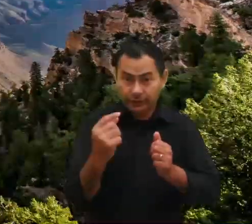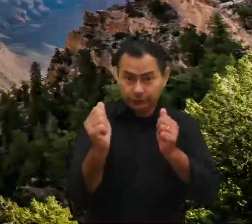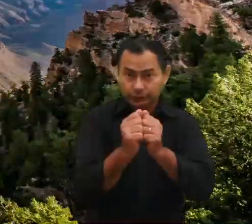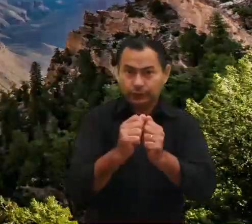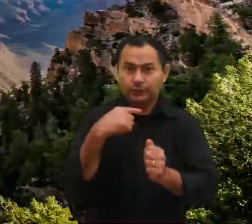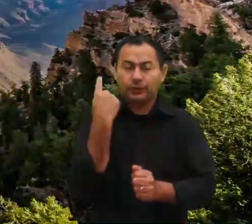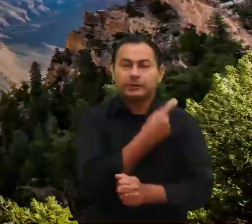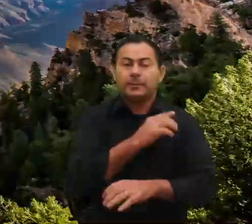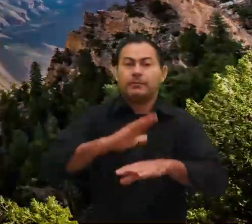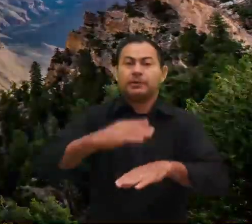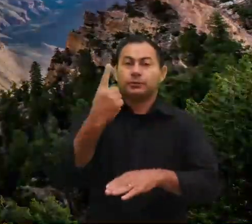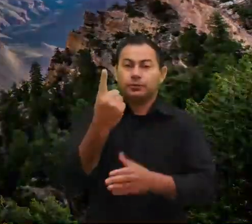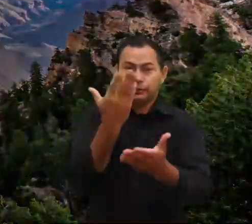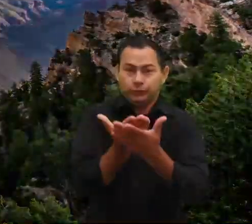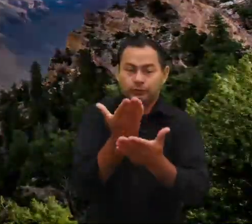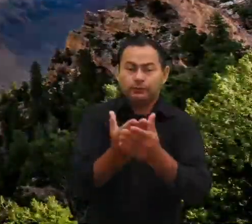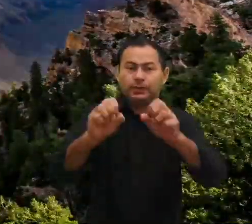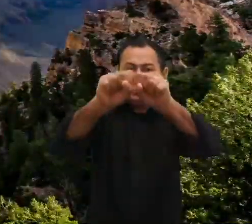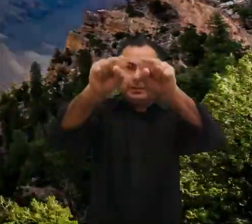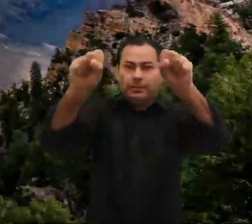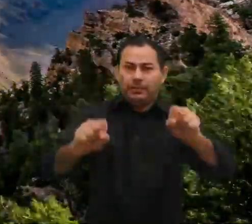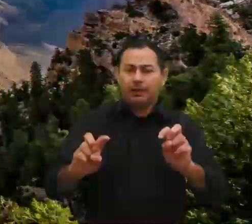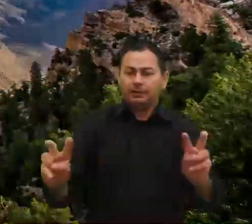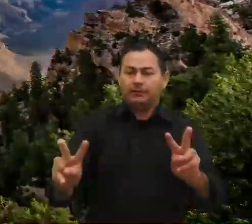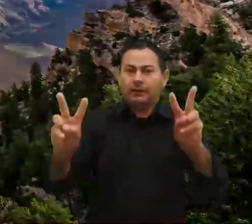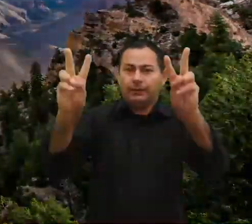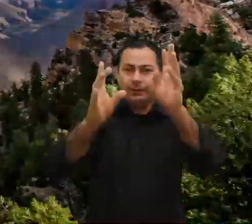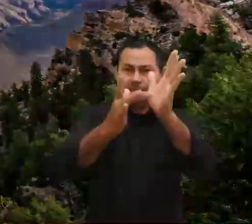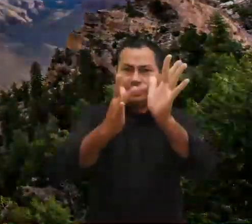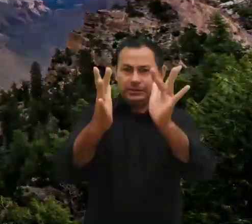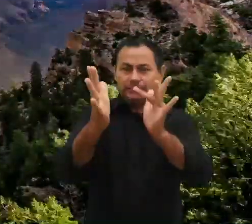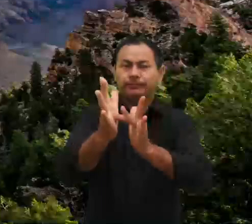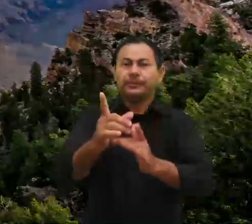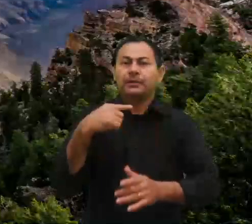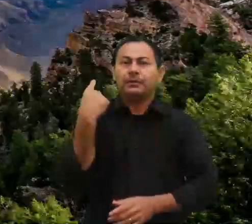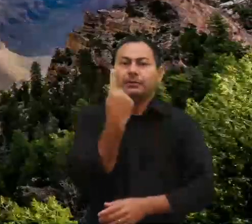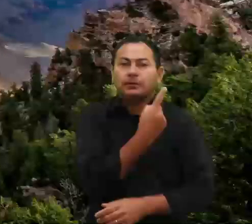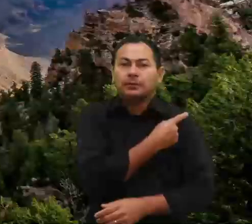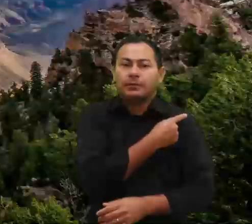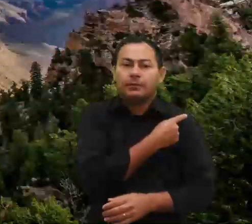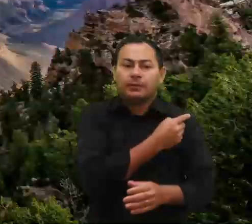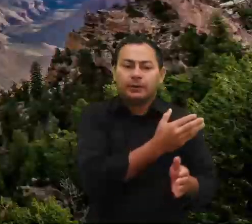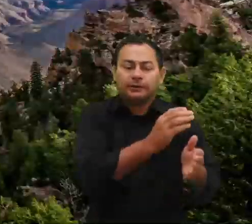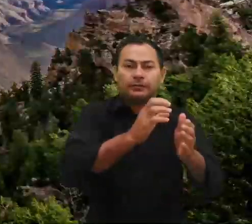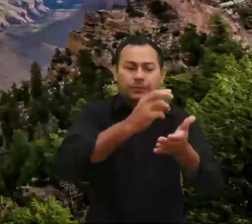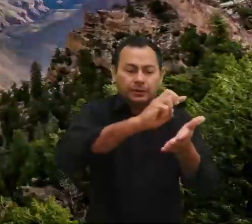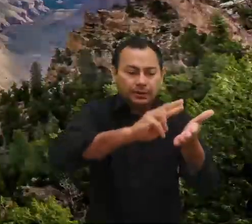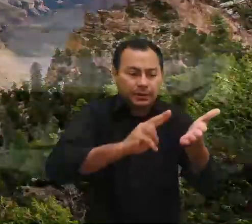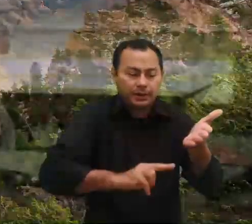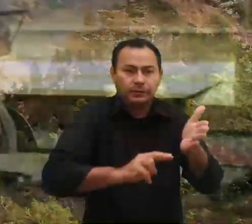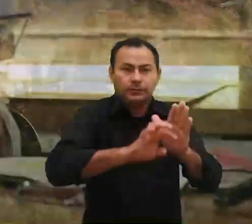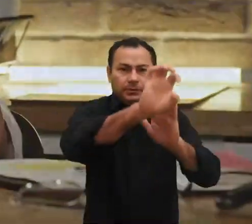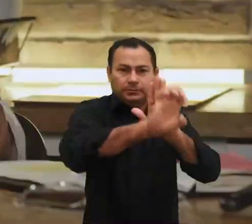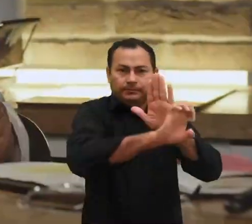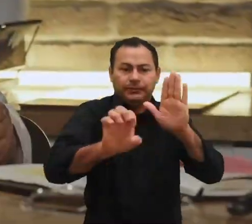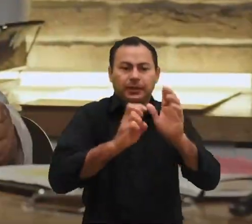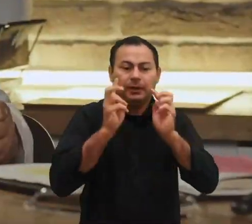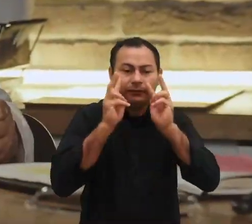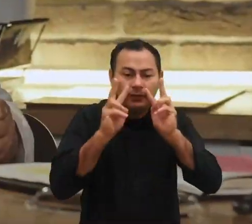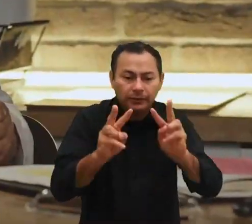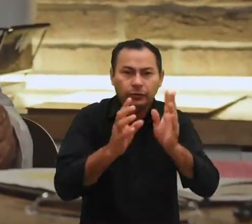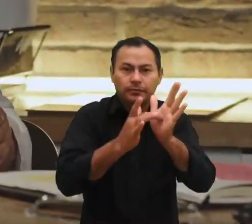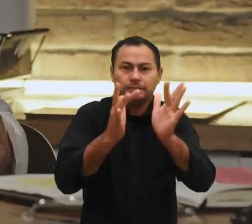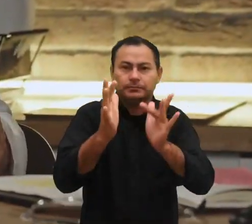Junte-se a nós para mais um estudo do Sistema de Valores de Cristo. Nós estamos passeando pelos evangelhos vendo como